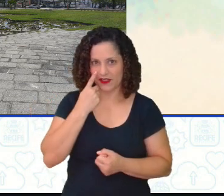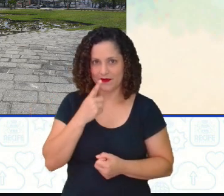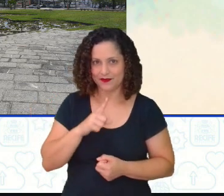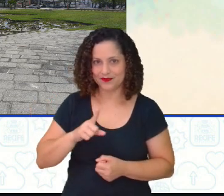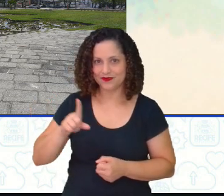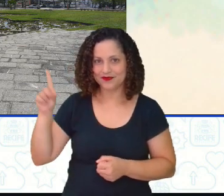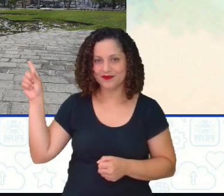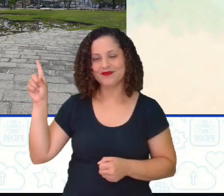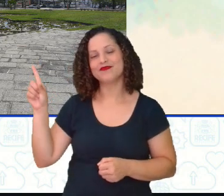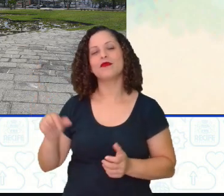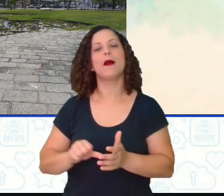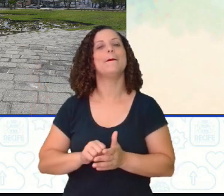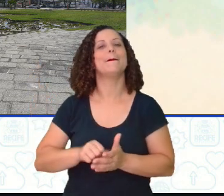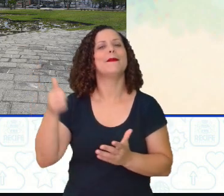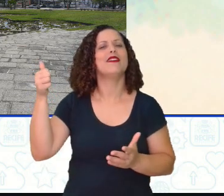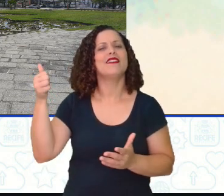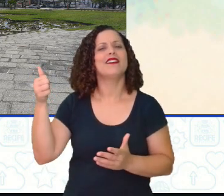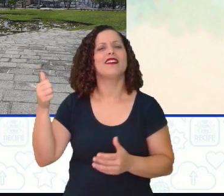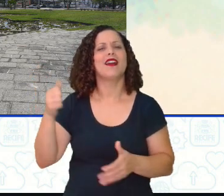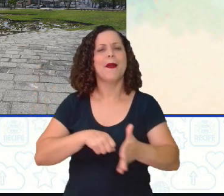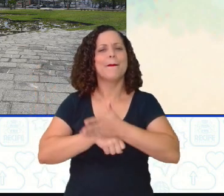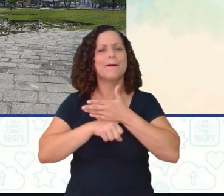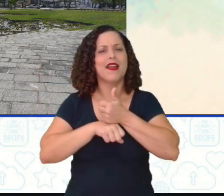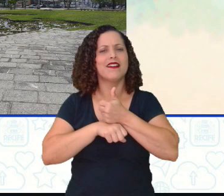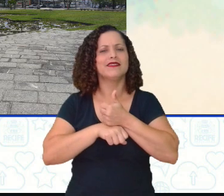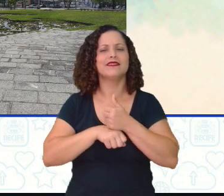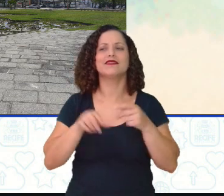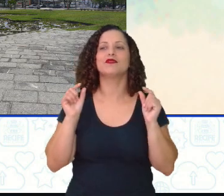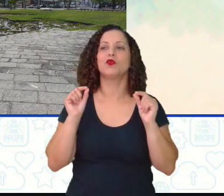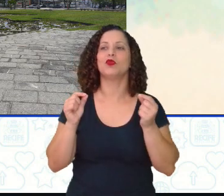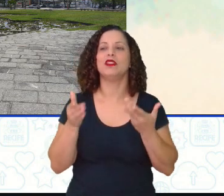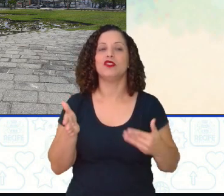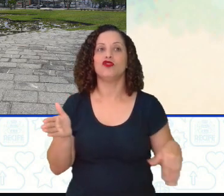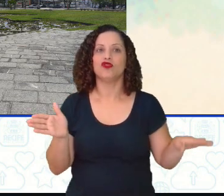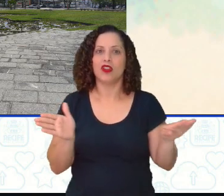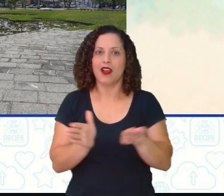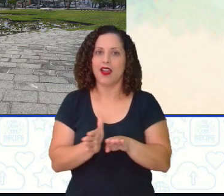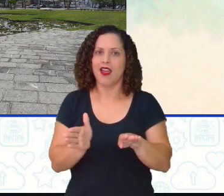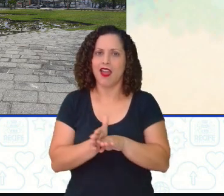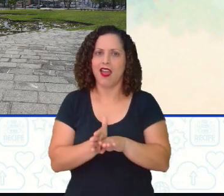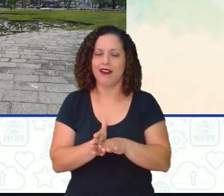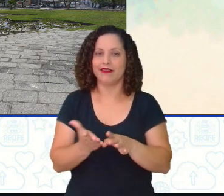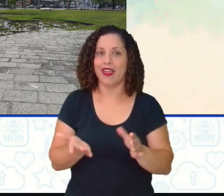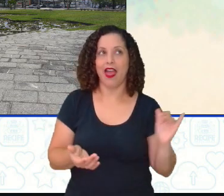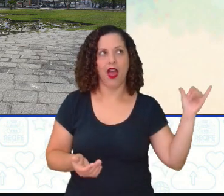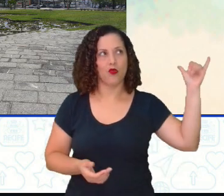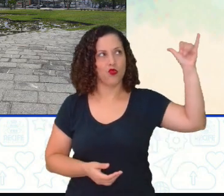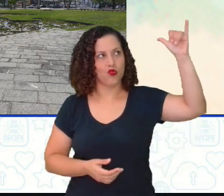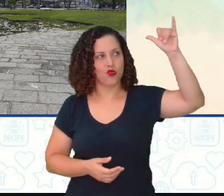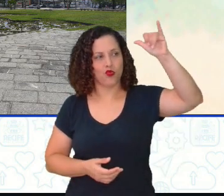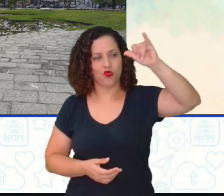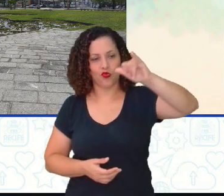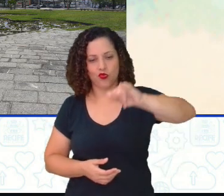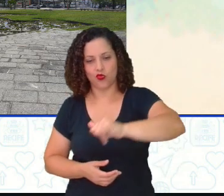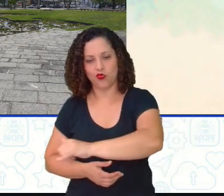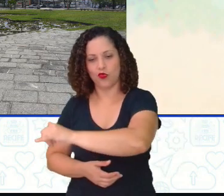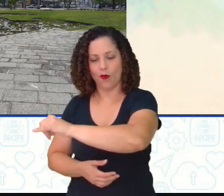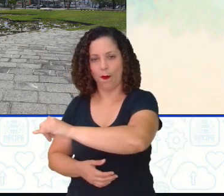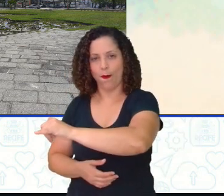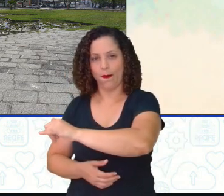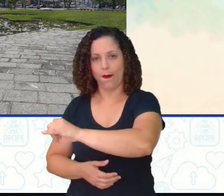praça, a gente vai aí como se fosse um verdadeiro turista. Chegou em Recife pelo aeroporto e a gente vai